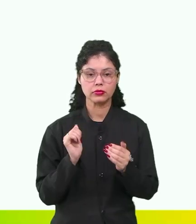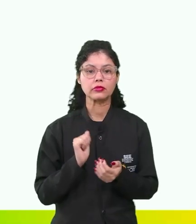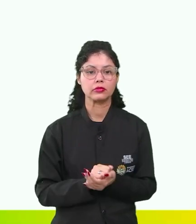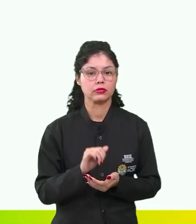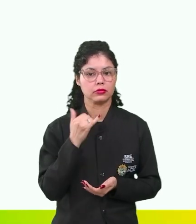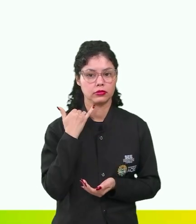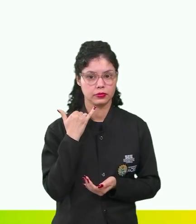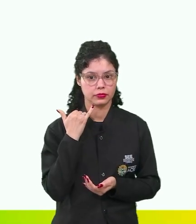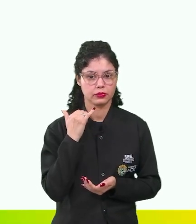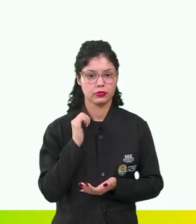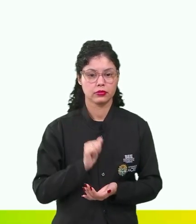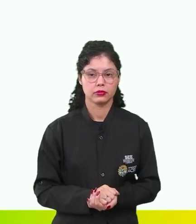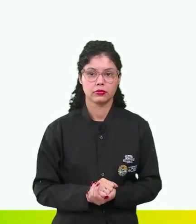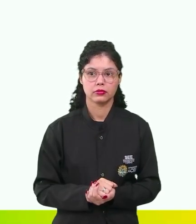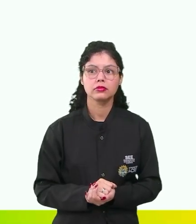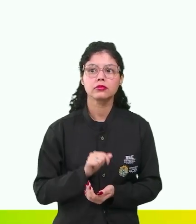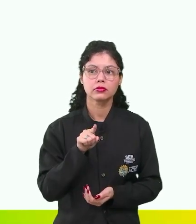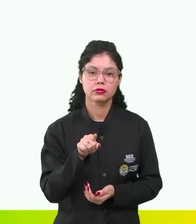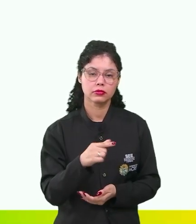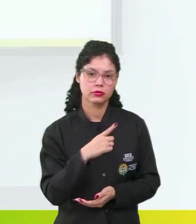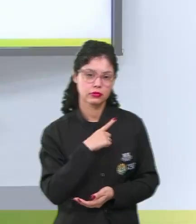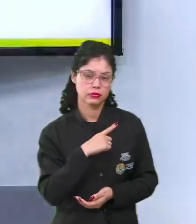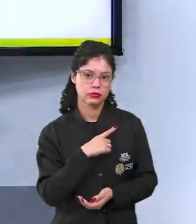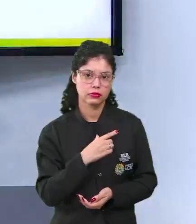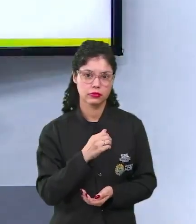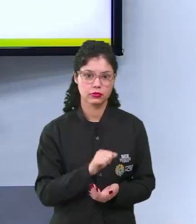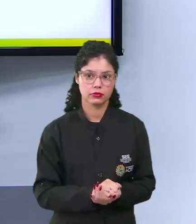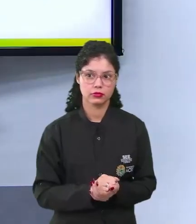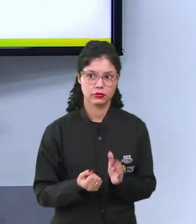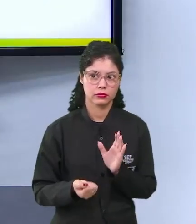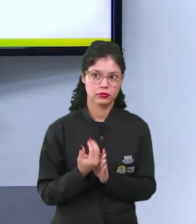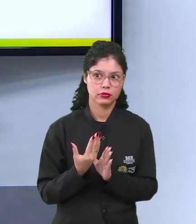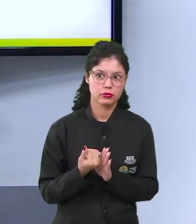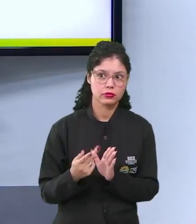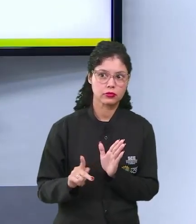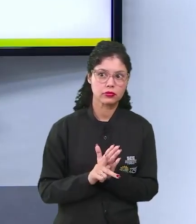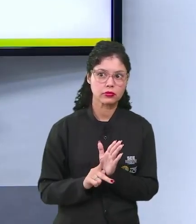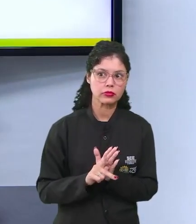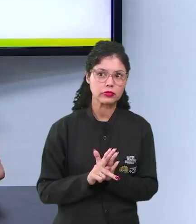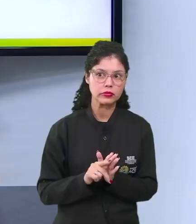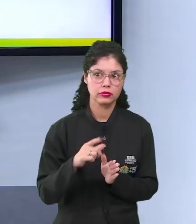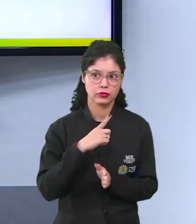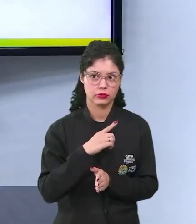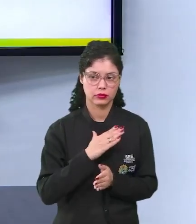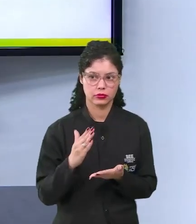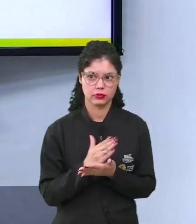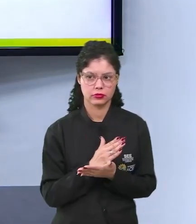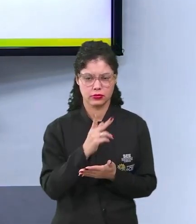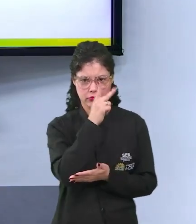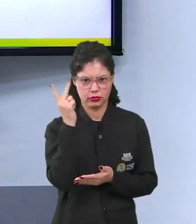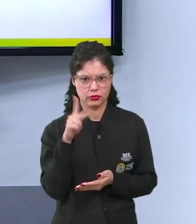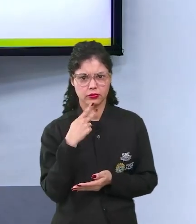inclui o iPhone. Então é aquela história, muitas vezes eu tenho um produto, eu tenho um iPhone, e alguém me diz: ah,